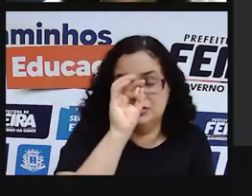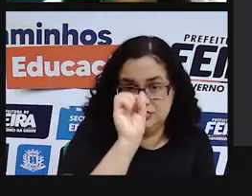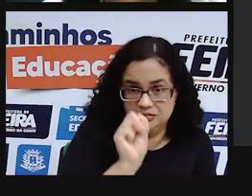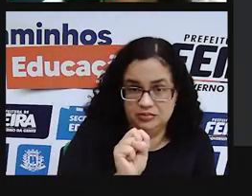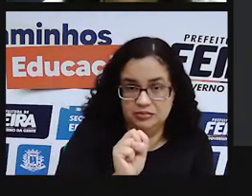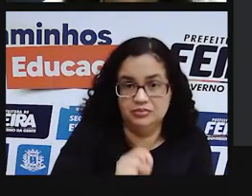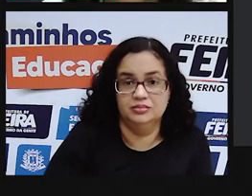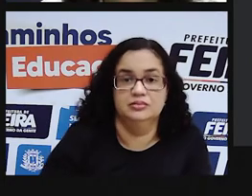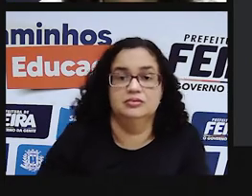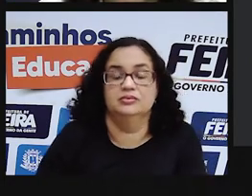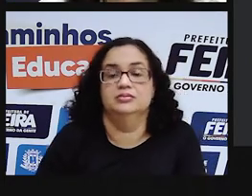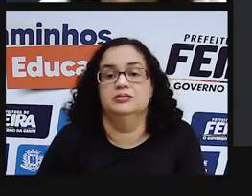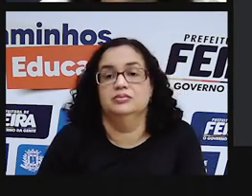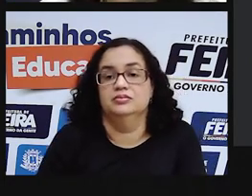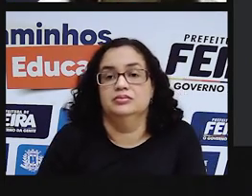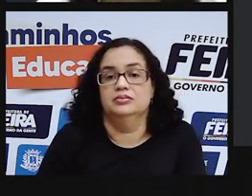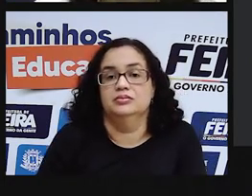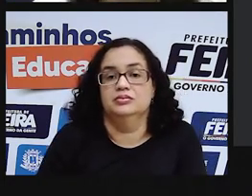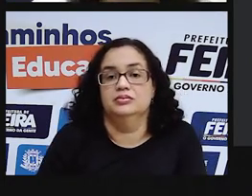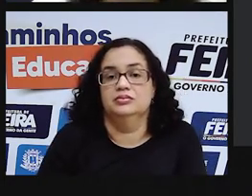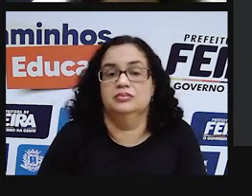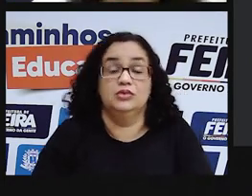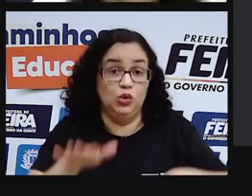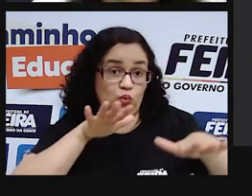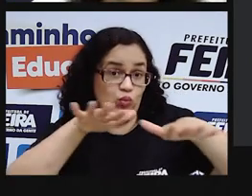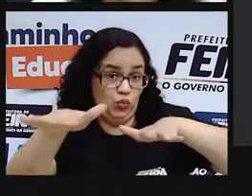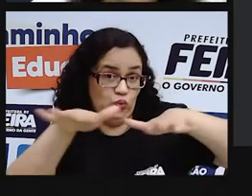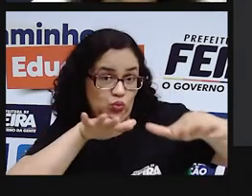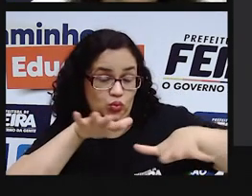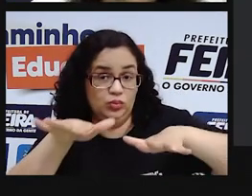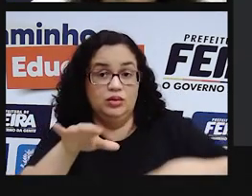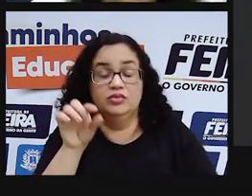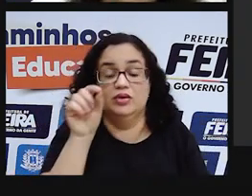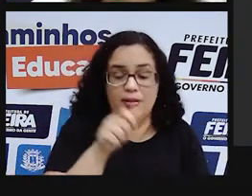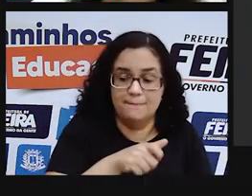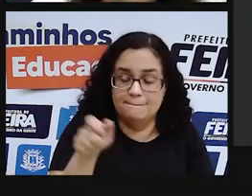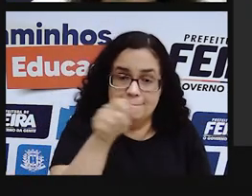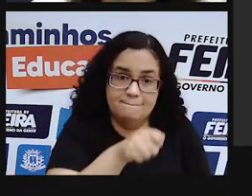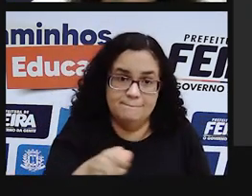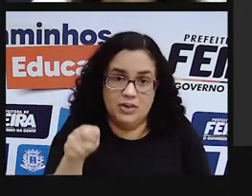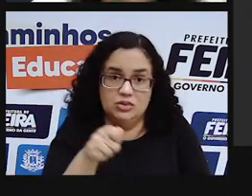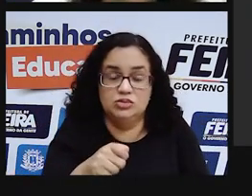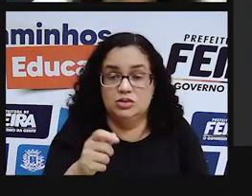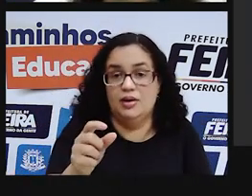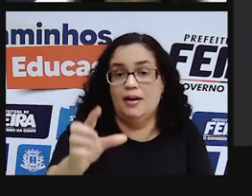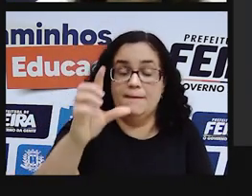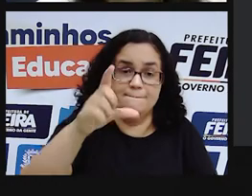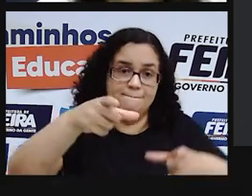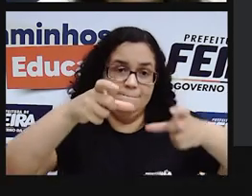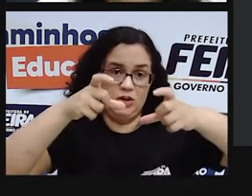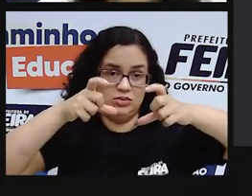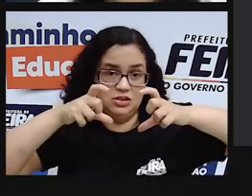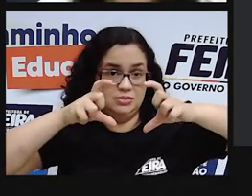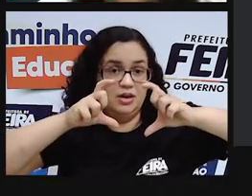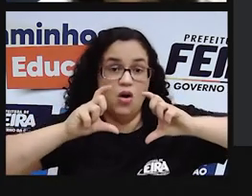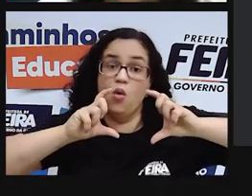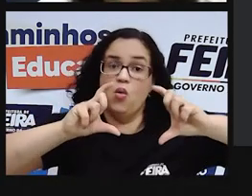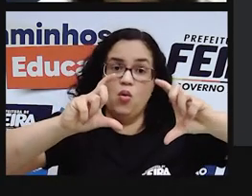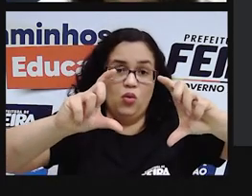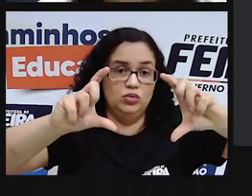aparecendo para mim aí movimentando o mouse eu posso aproximar eu posso